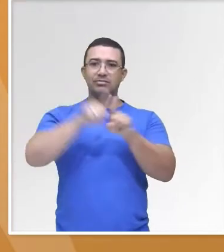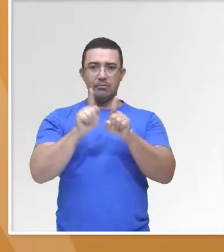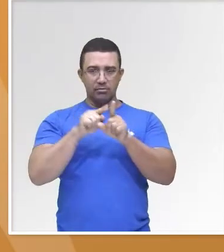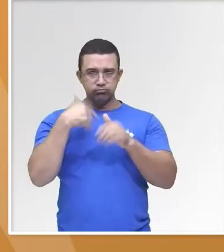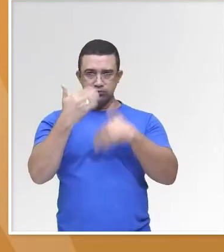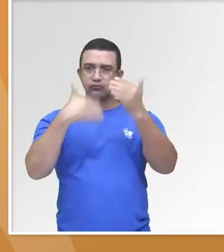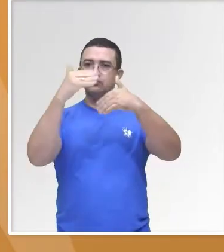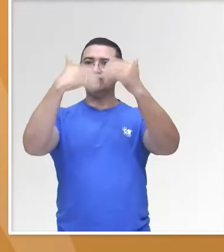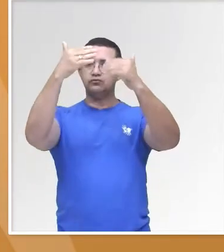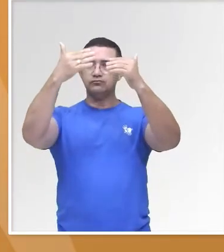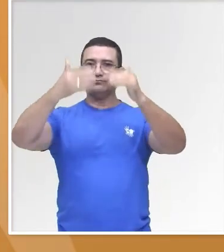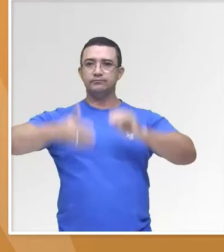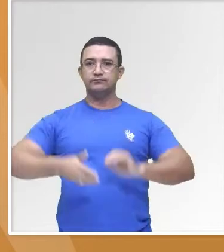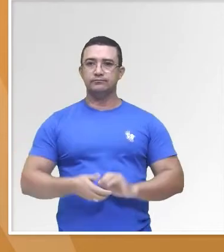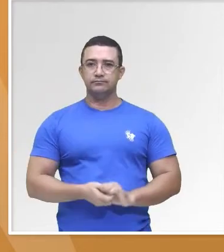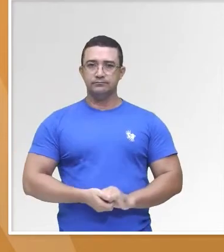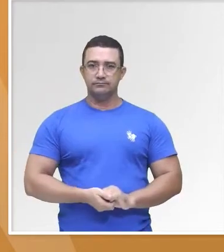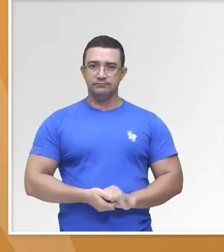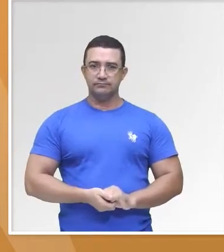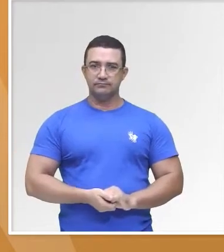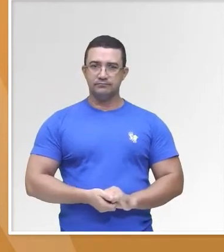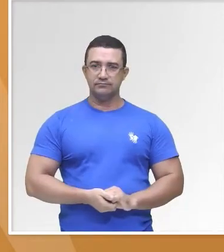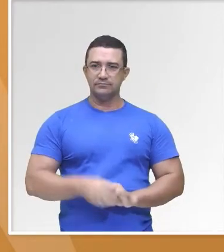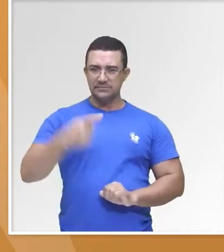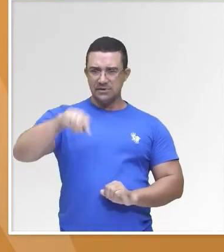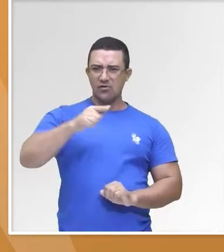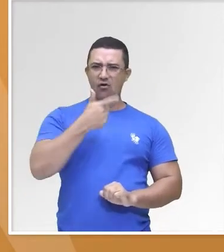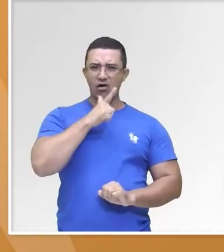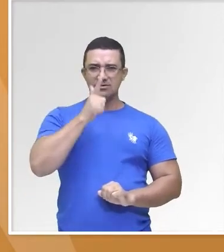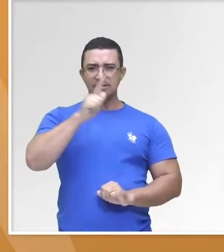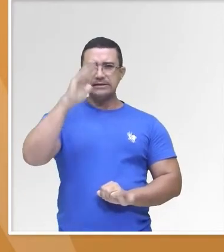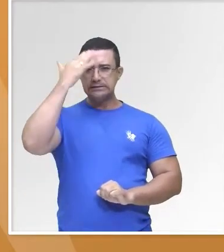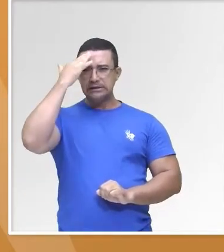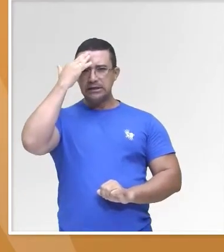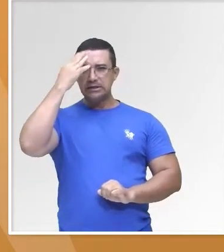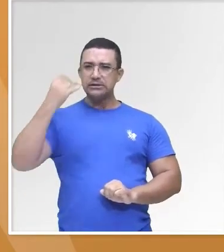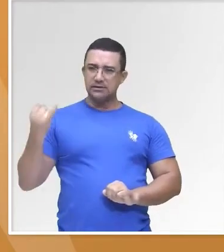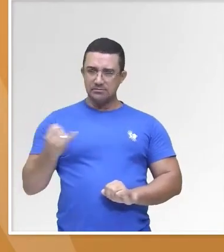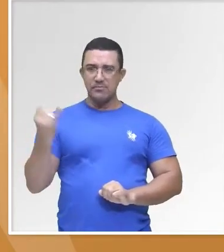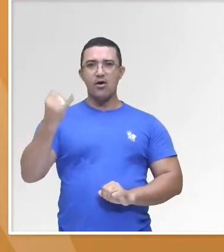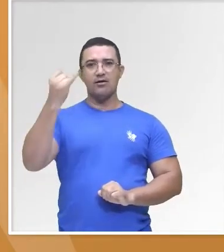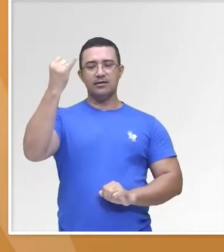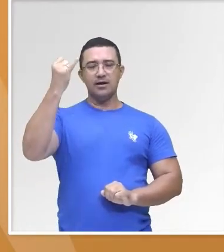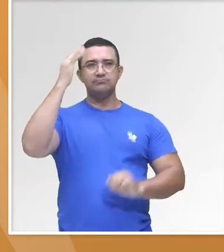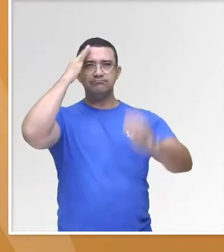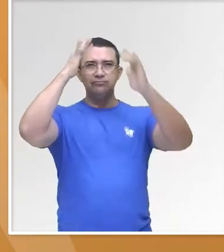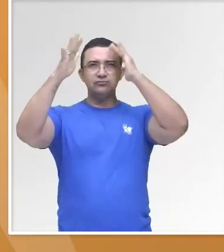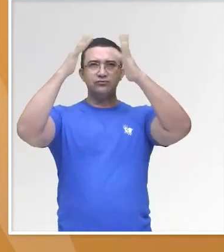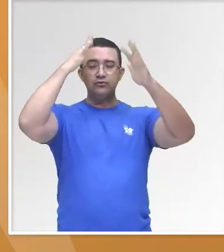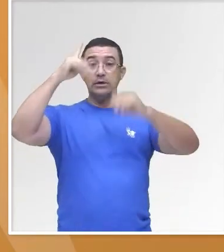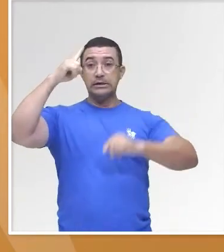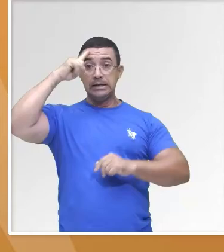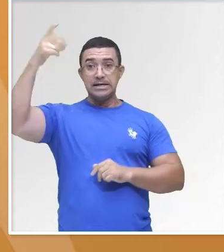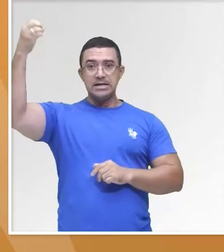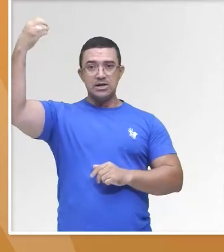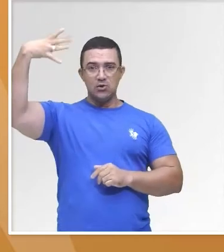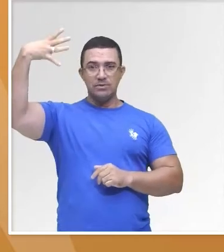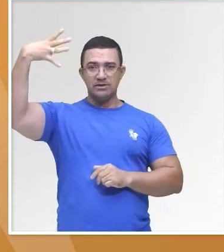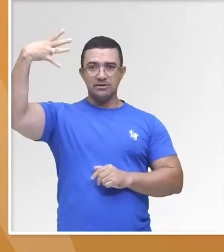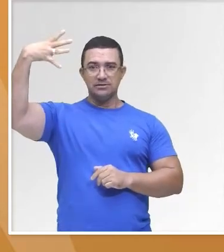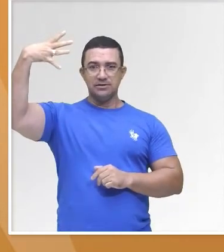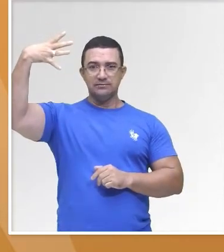crescer. Então, conseguiram compreender a importância dessa reflexão iluminista que vocês citaram